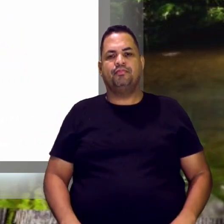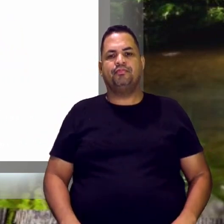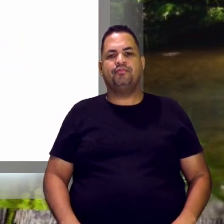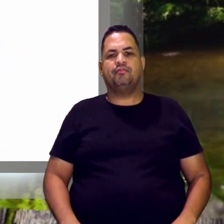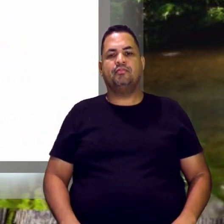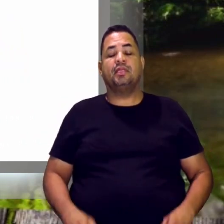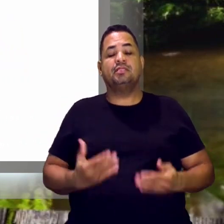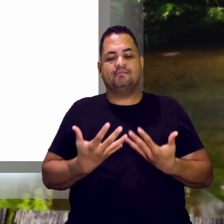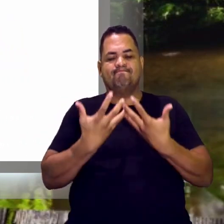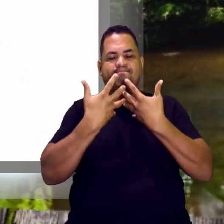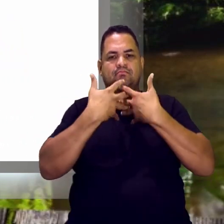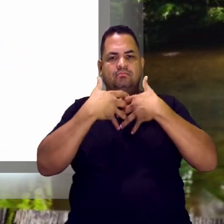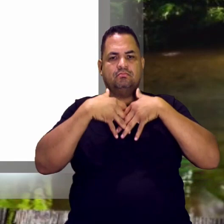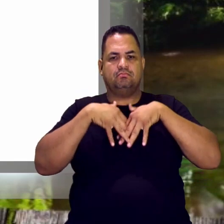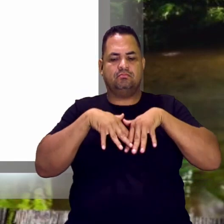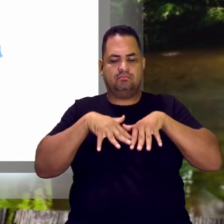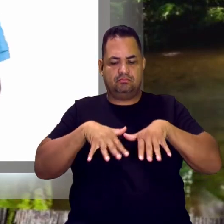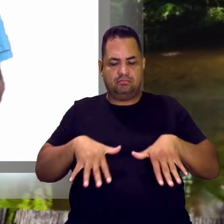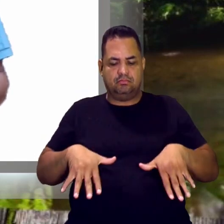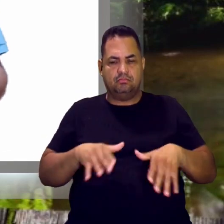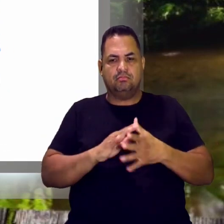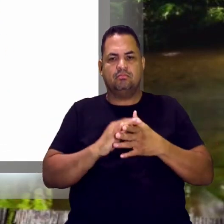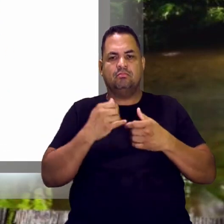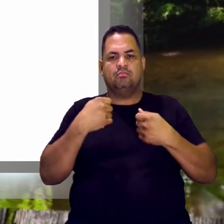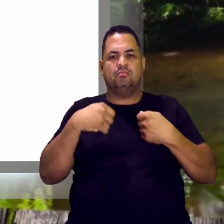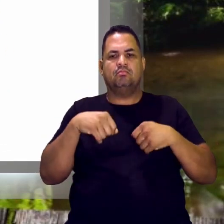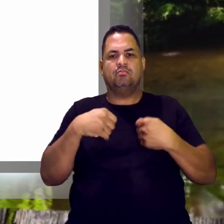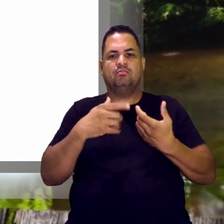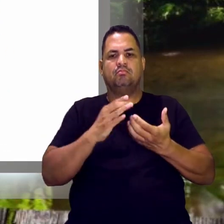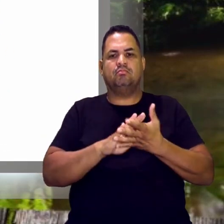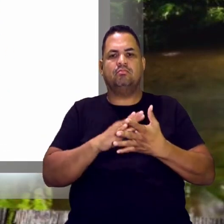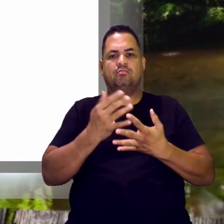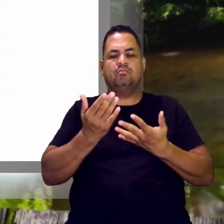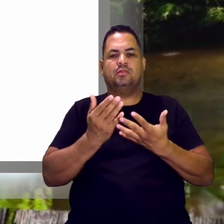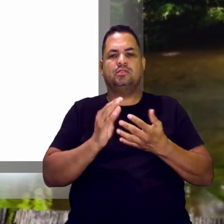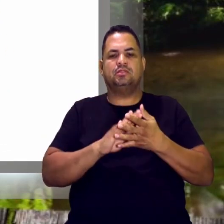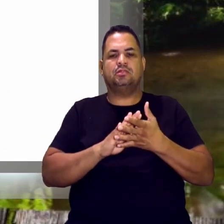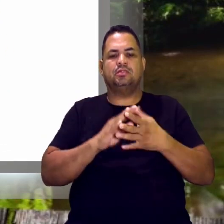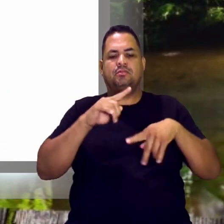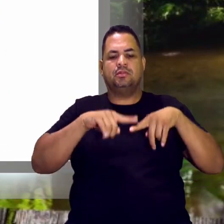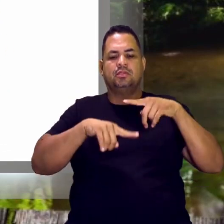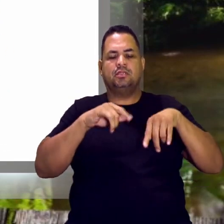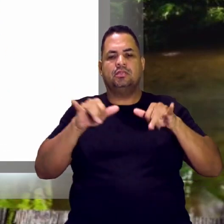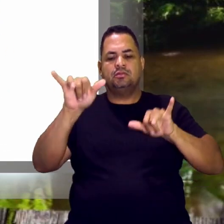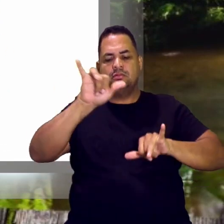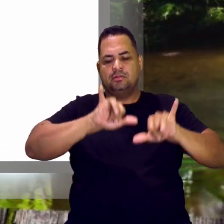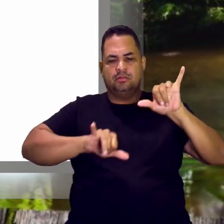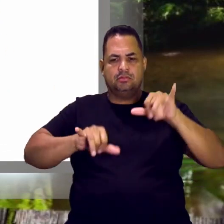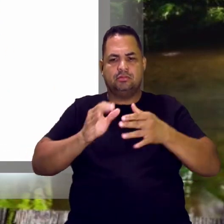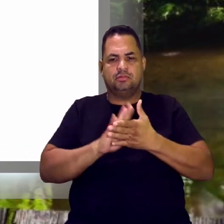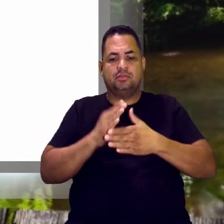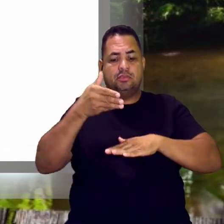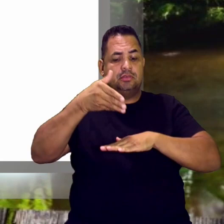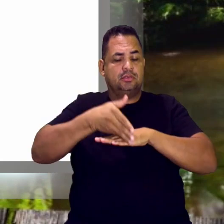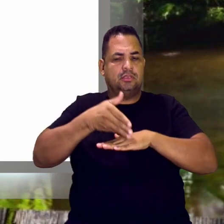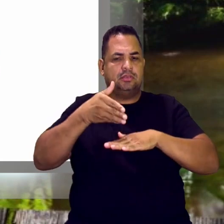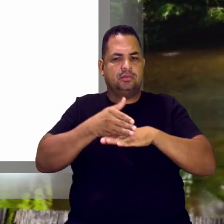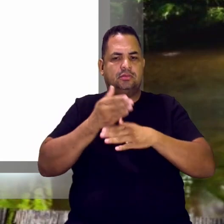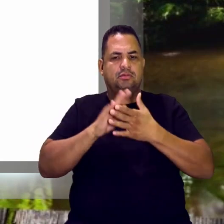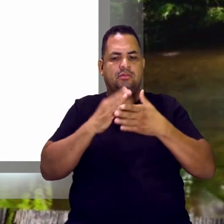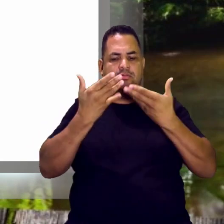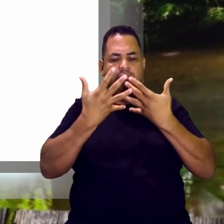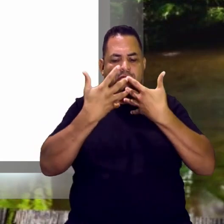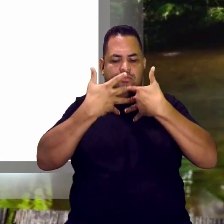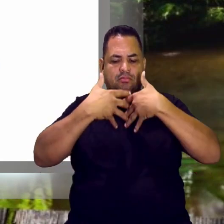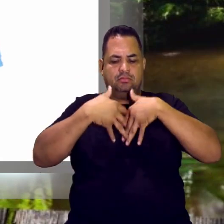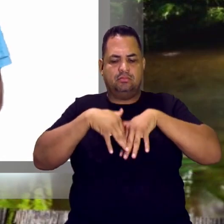Esse metabolismo, para que ele aconteça, é necessário os elementos químicos que vão participar desse metabolismo. Eles